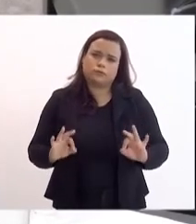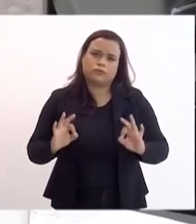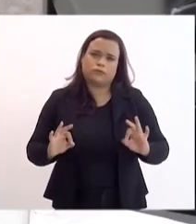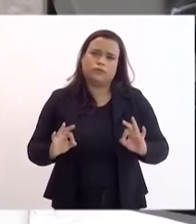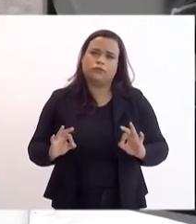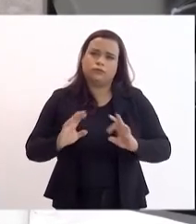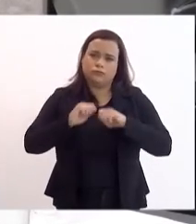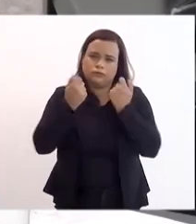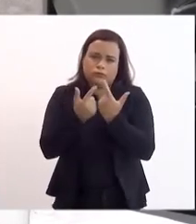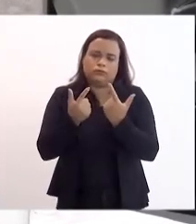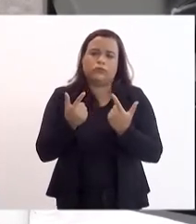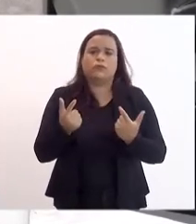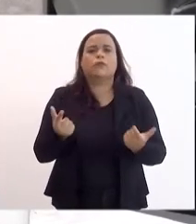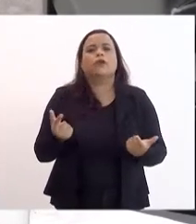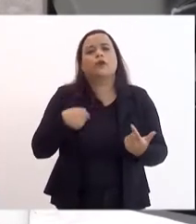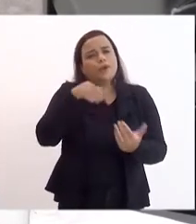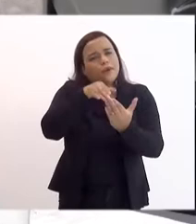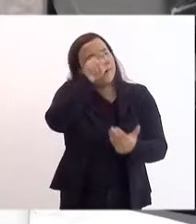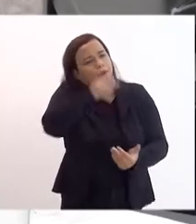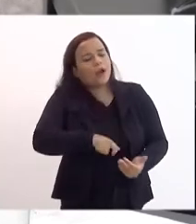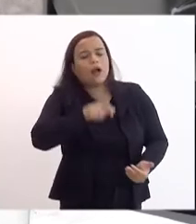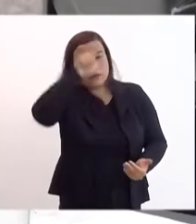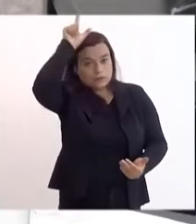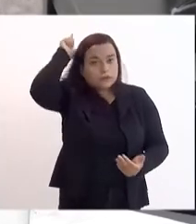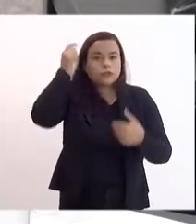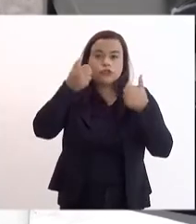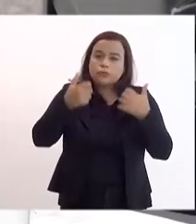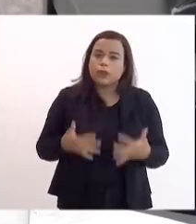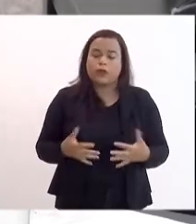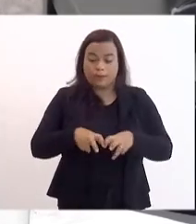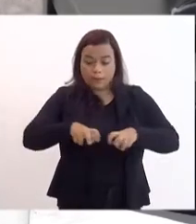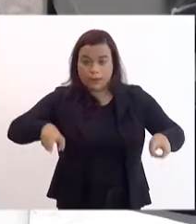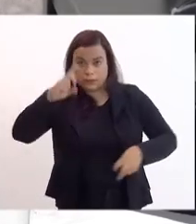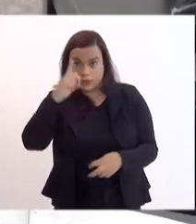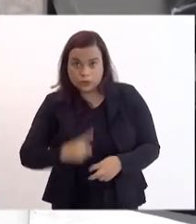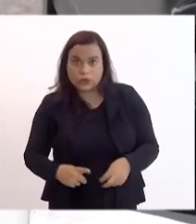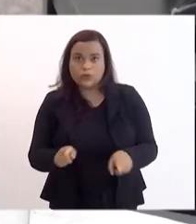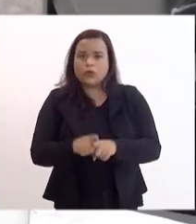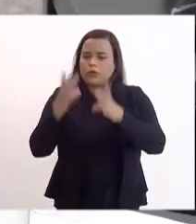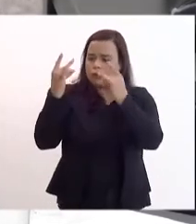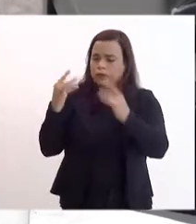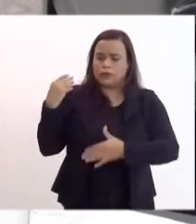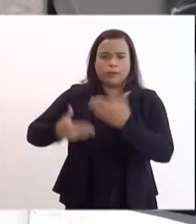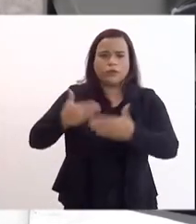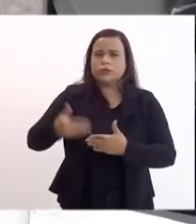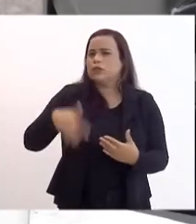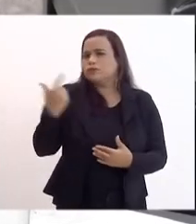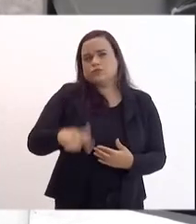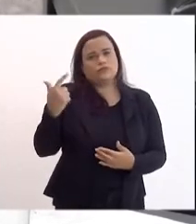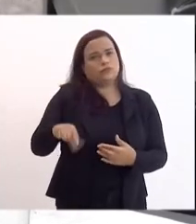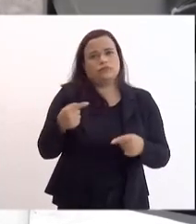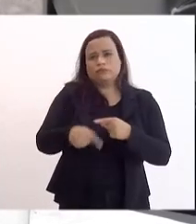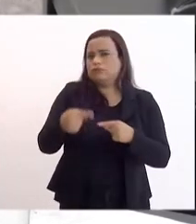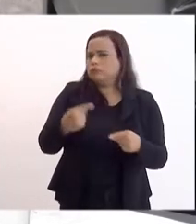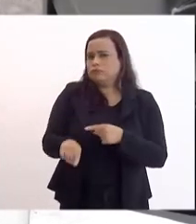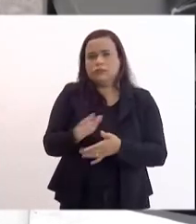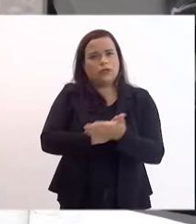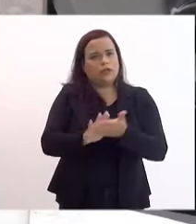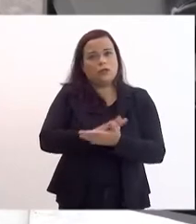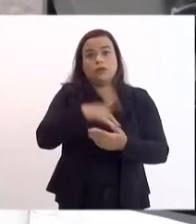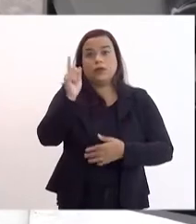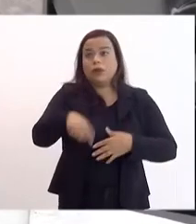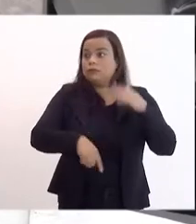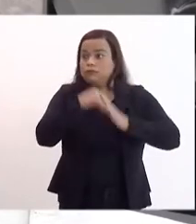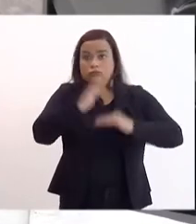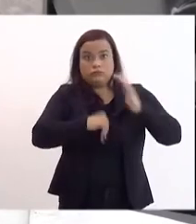cabe à mesa diretora nem mesmo os aspectos processuais. Eu acho que é muito mais competência